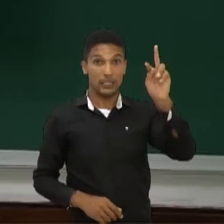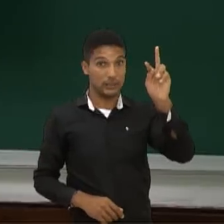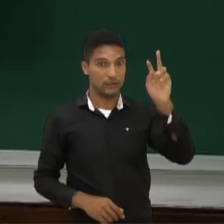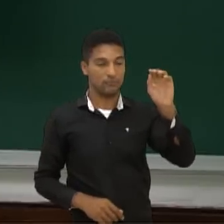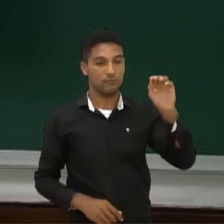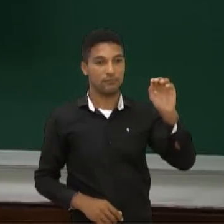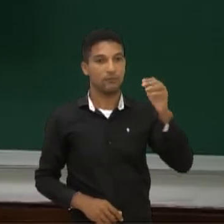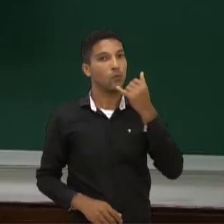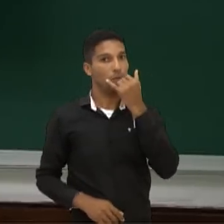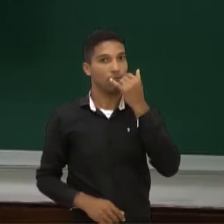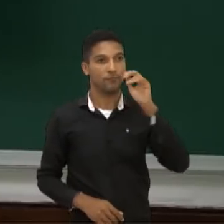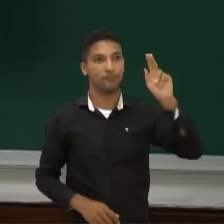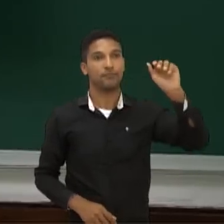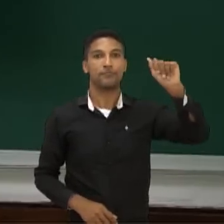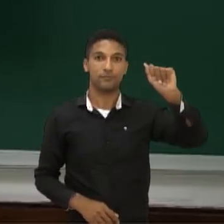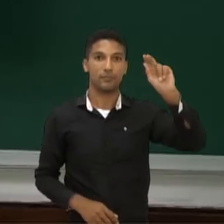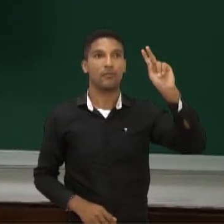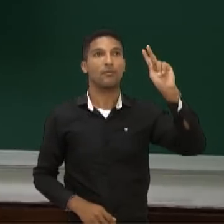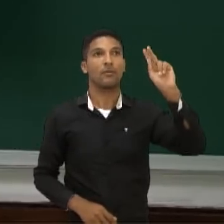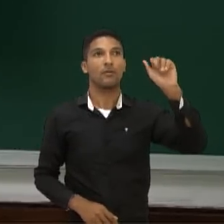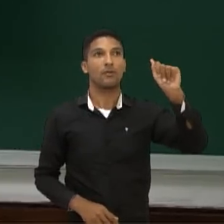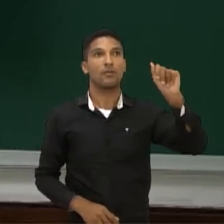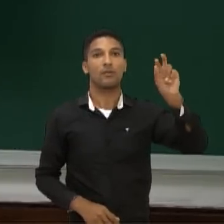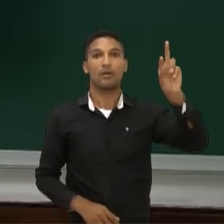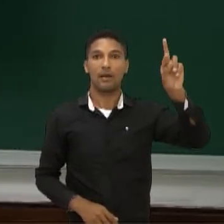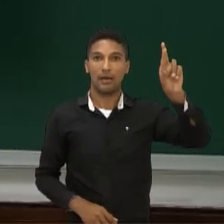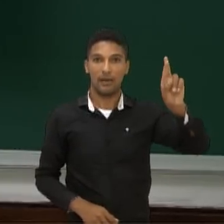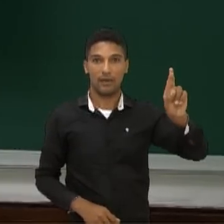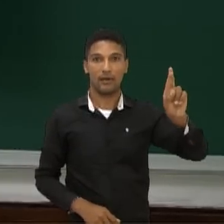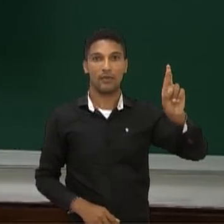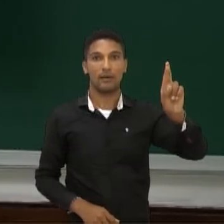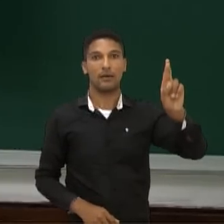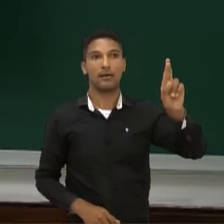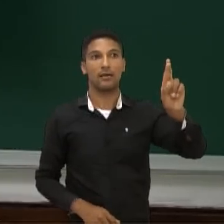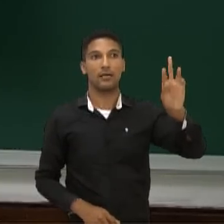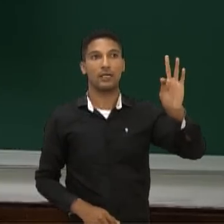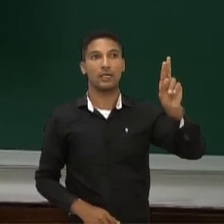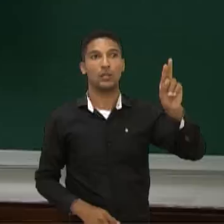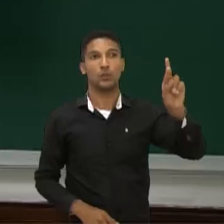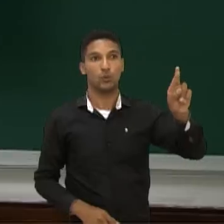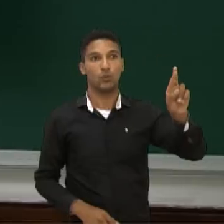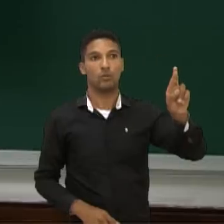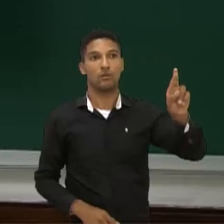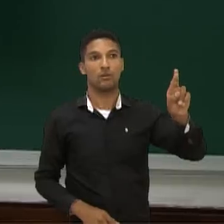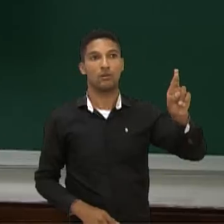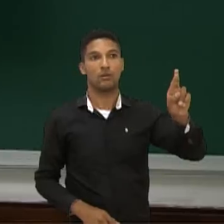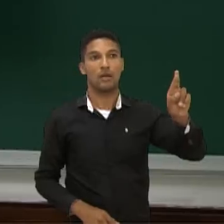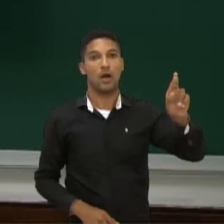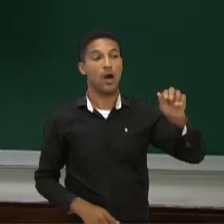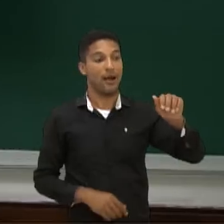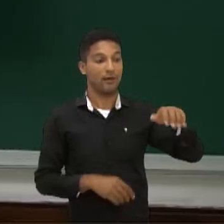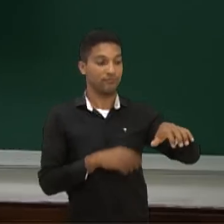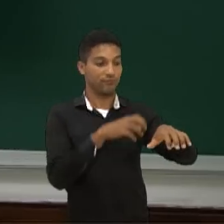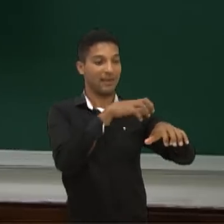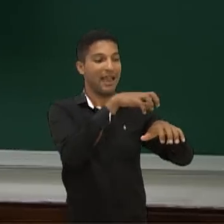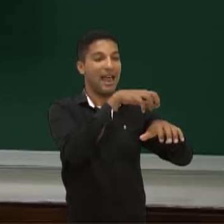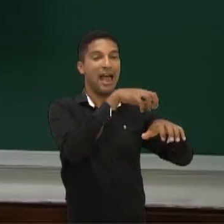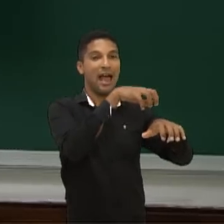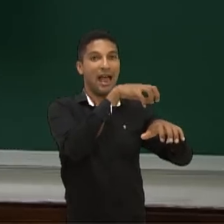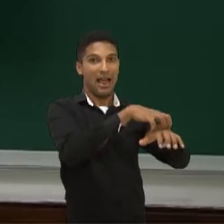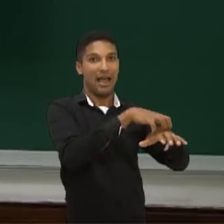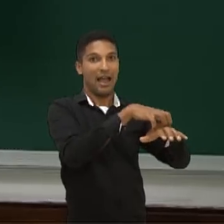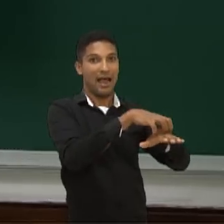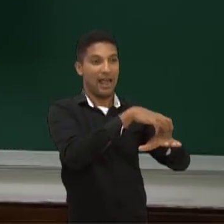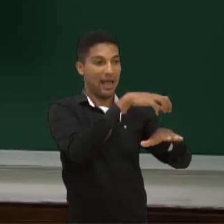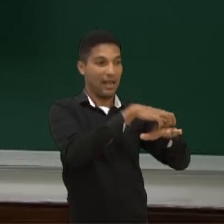lá, qual será o trajeto mais curto, né? Então eu tenho lá o Arthur ele vai sair do ponto A, vamos pegar um trajeto